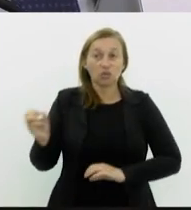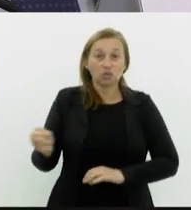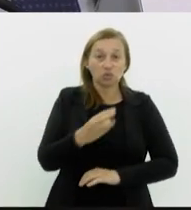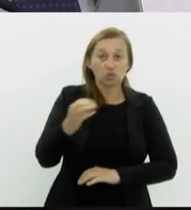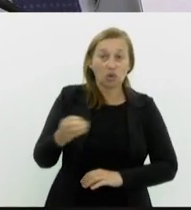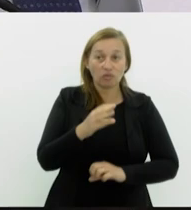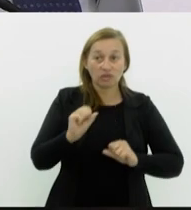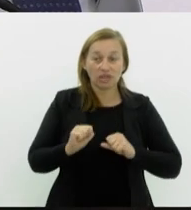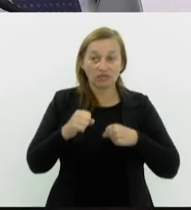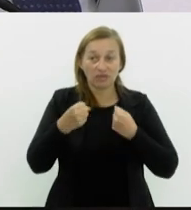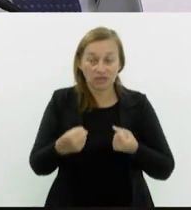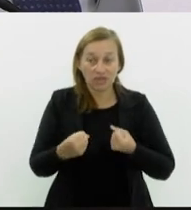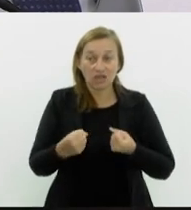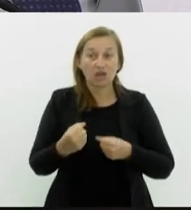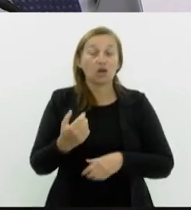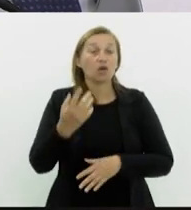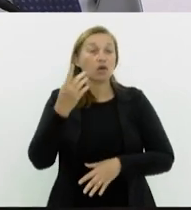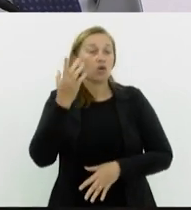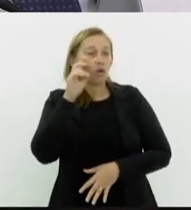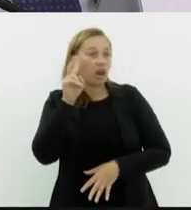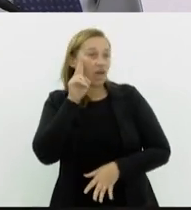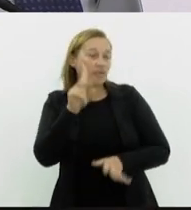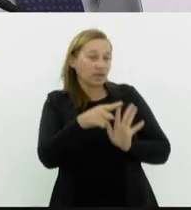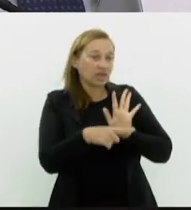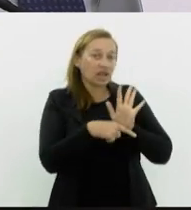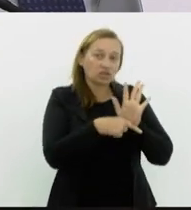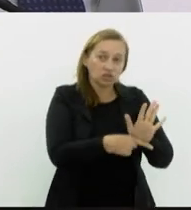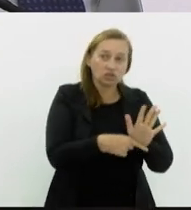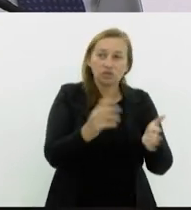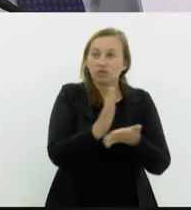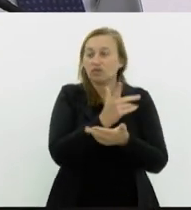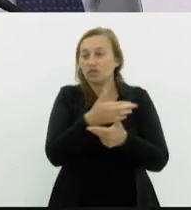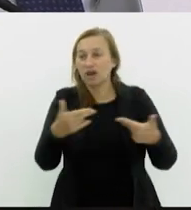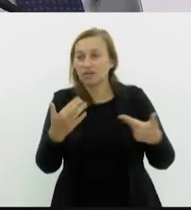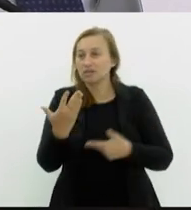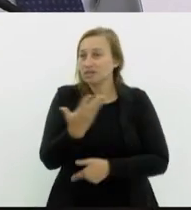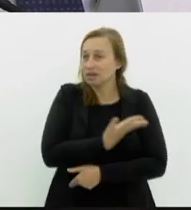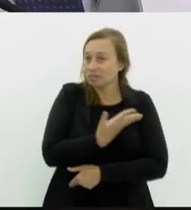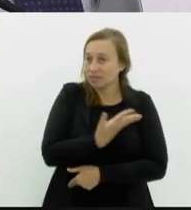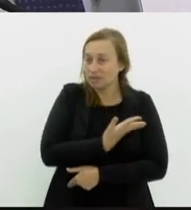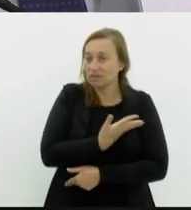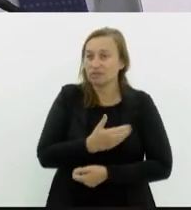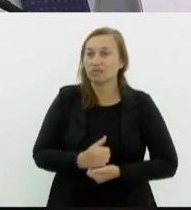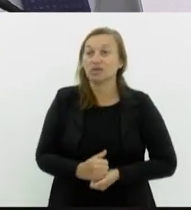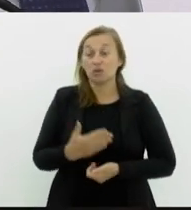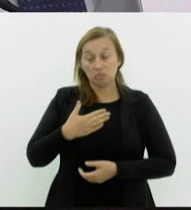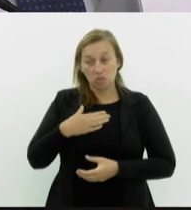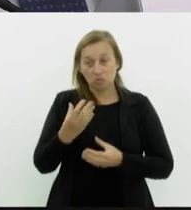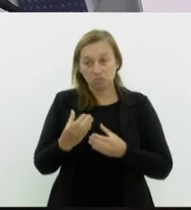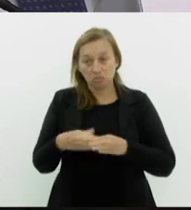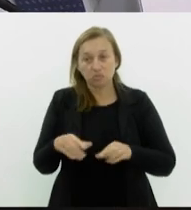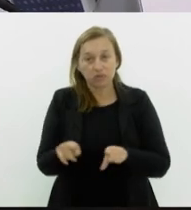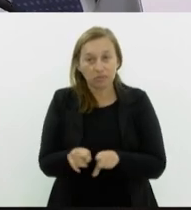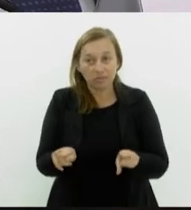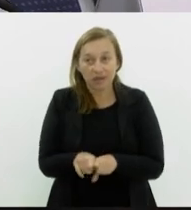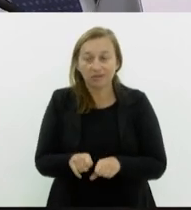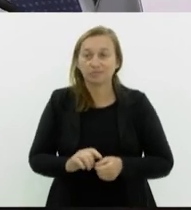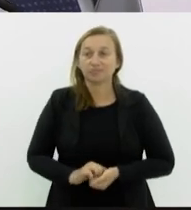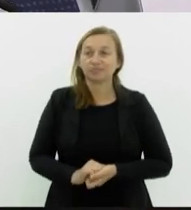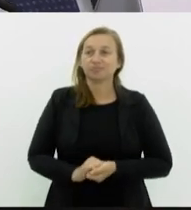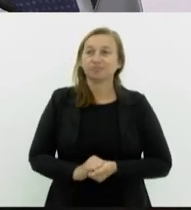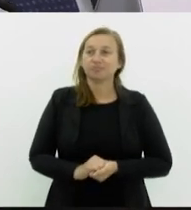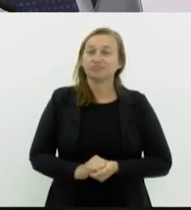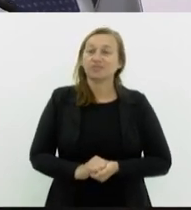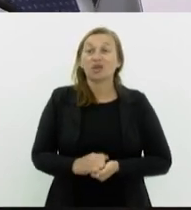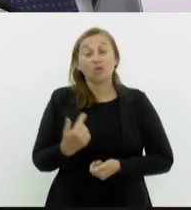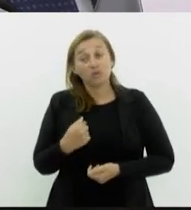o Gabriel ajudou muitos colegas nossos a fazerem júri, inclusive no meu concurso. E,